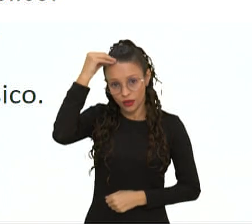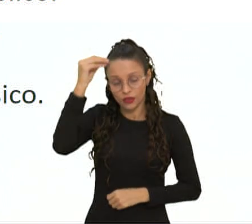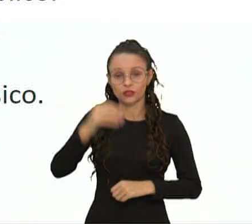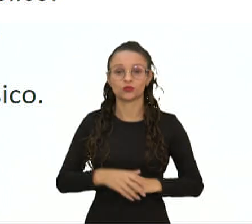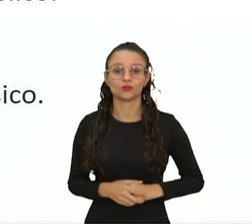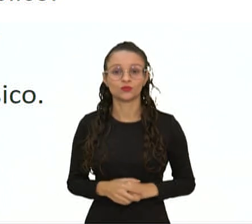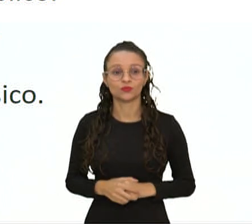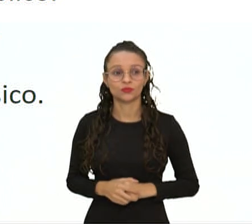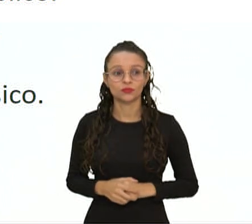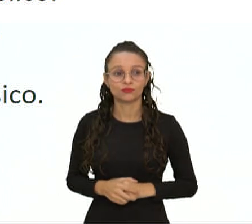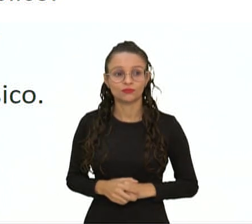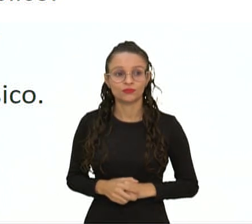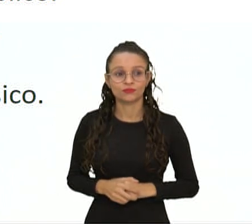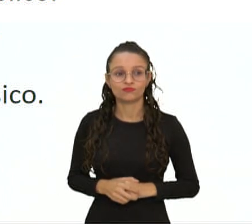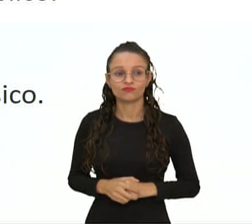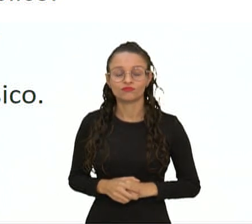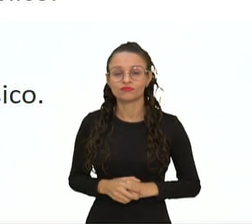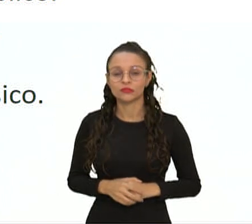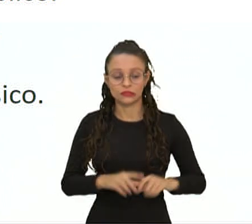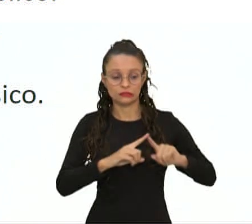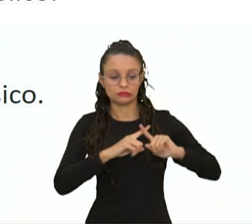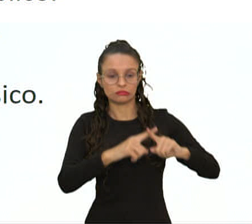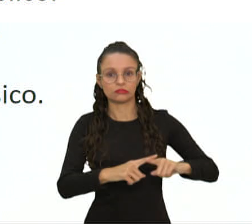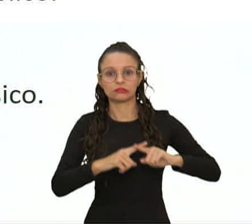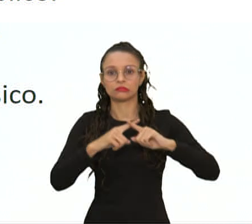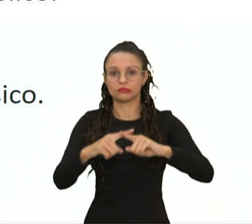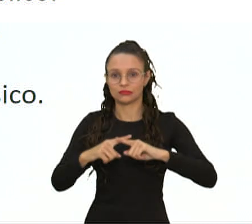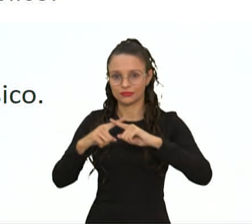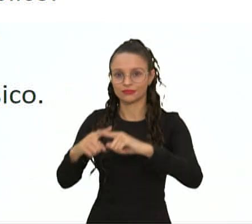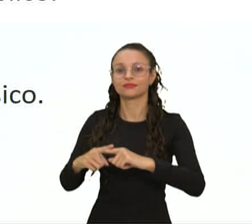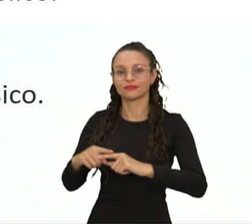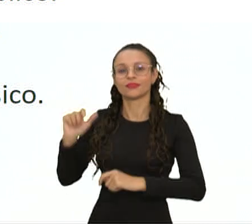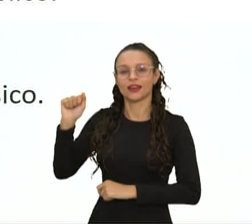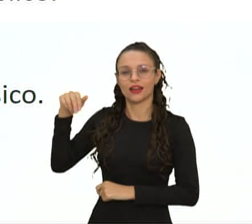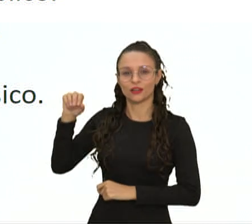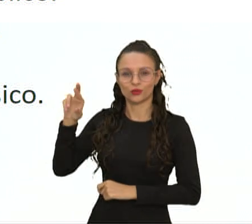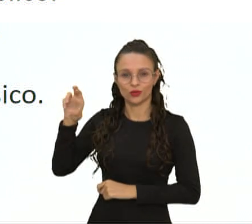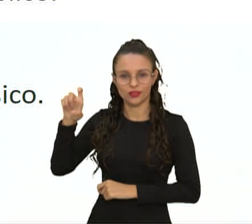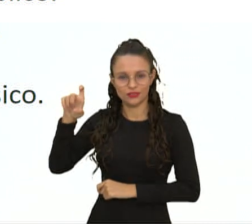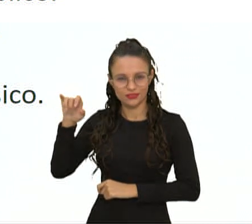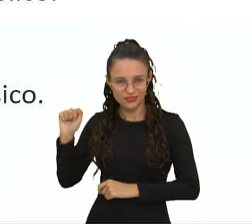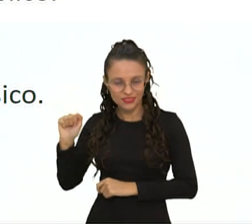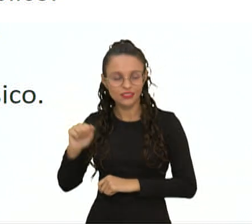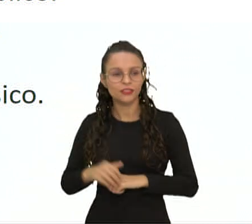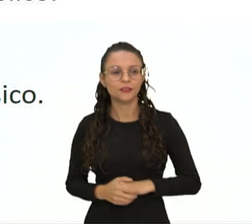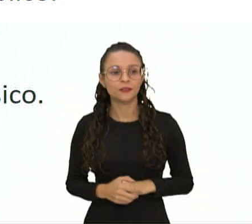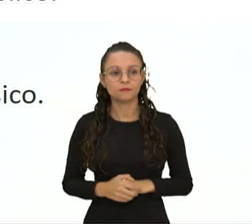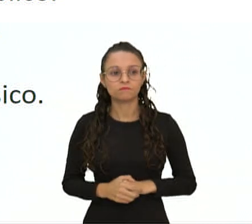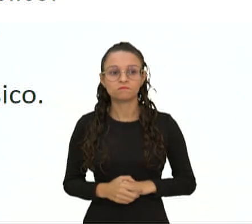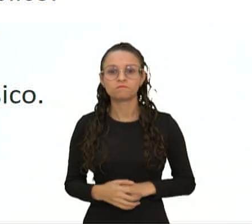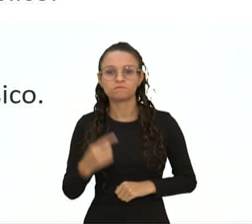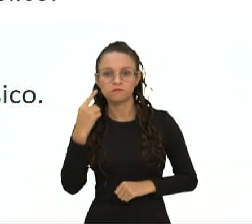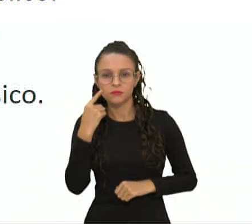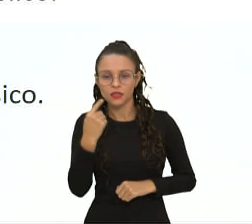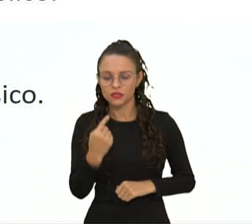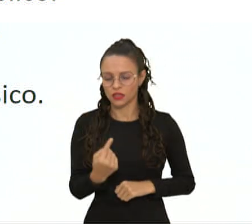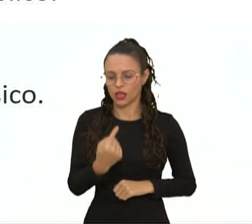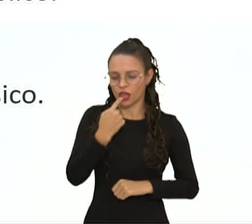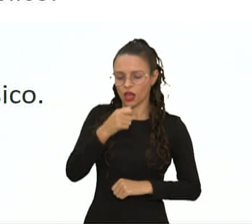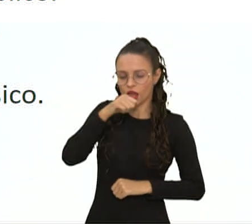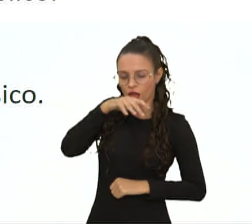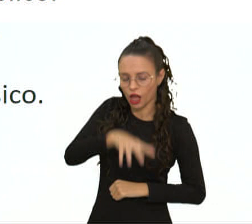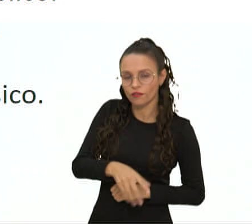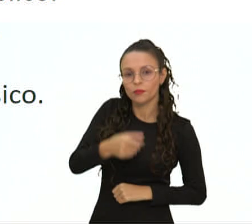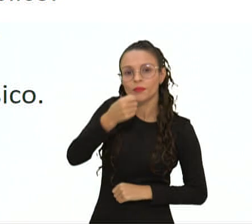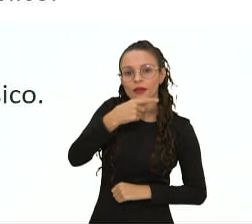lumia restringir os alimentos anorexia tendência a provocar vômitos tomar